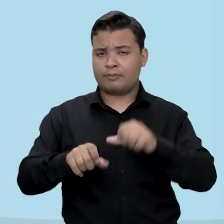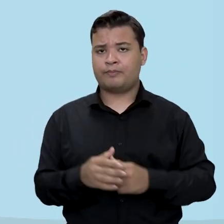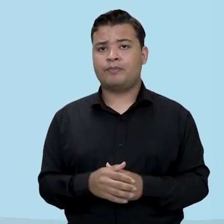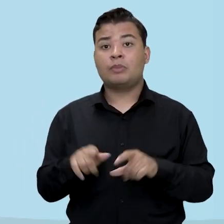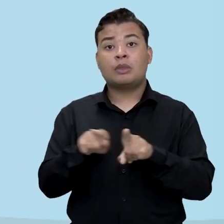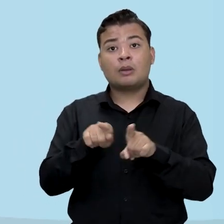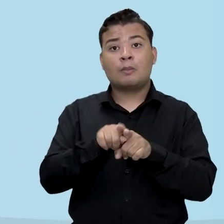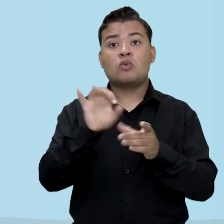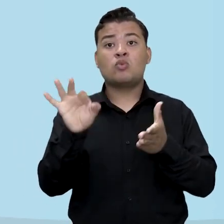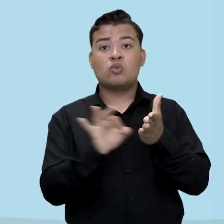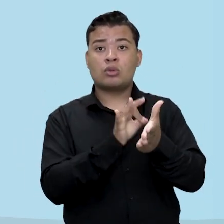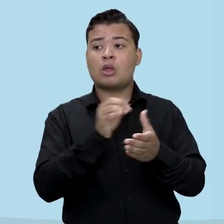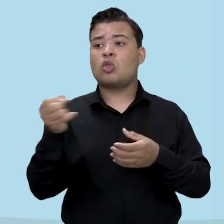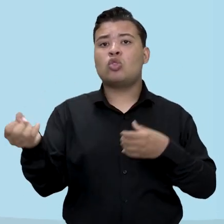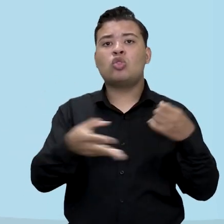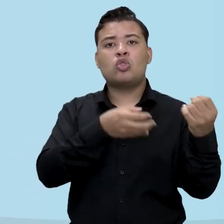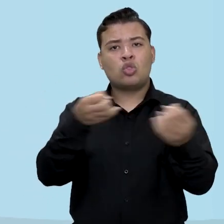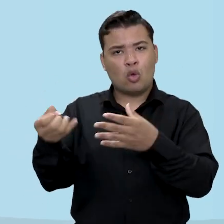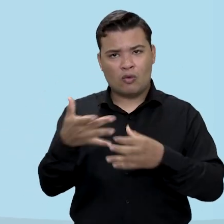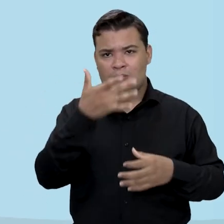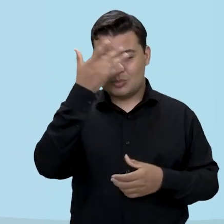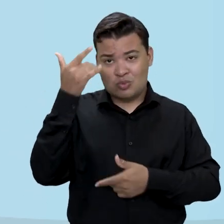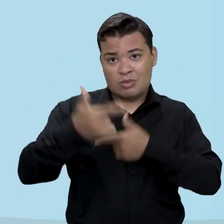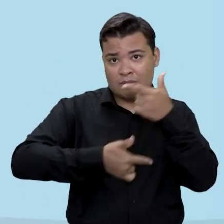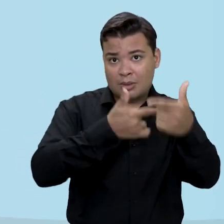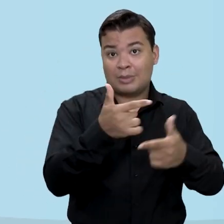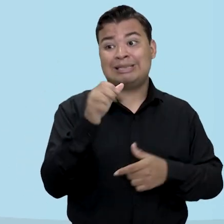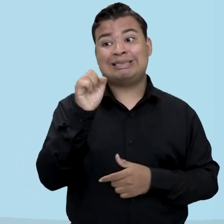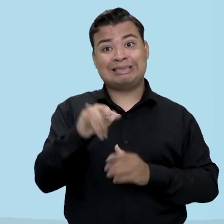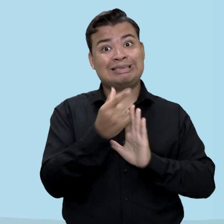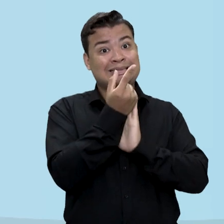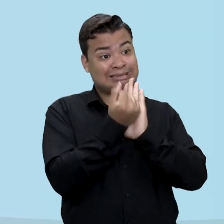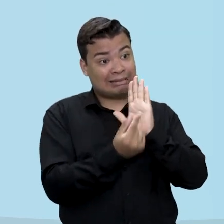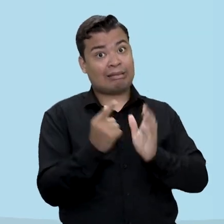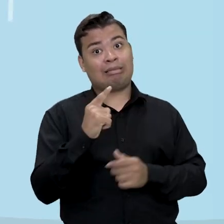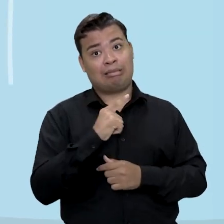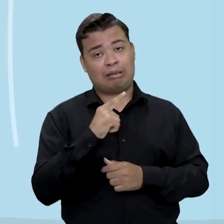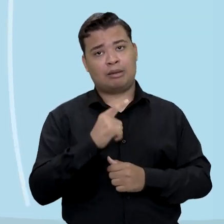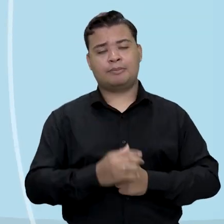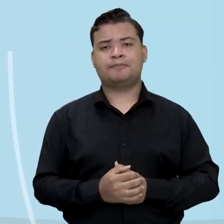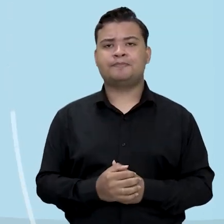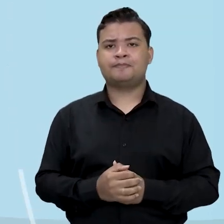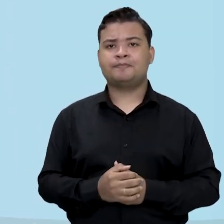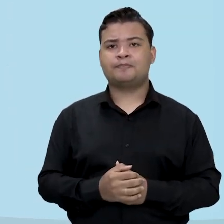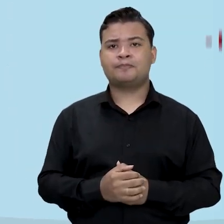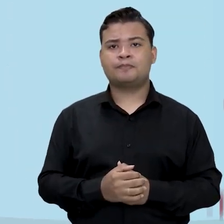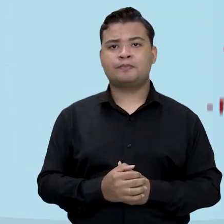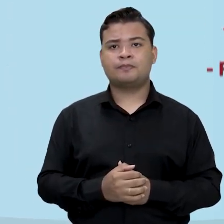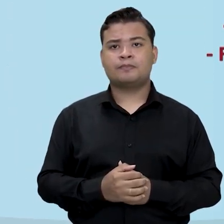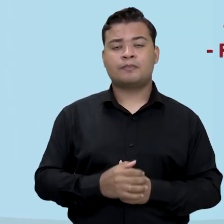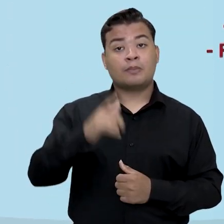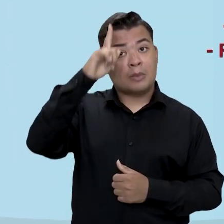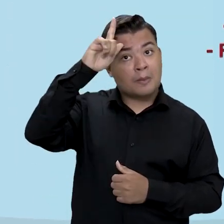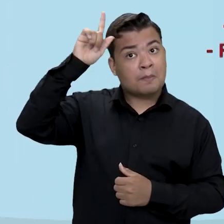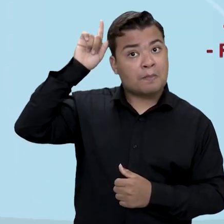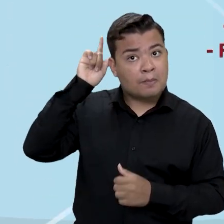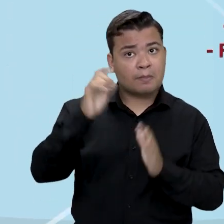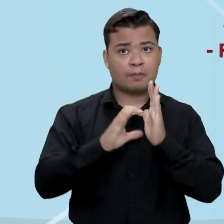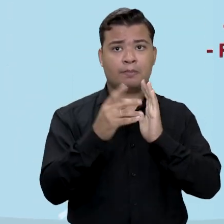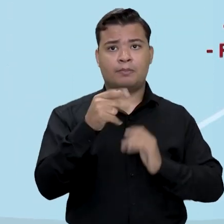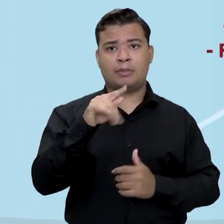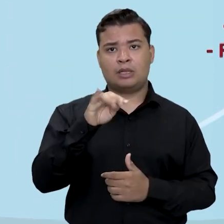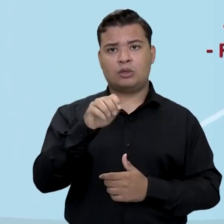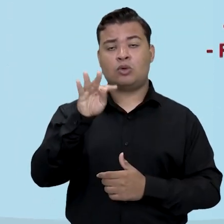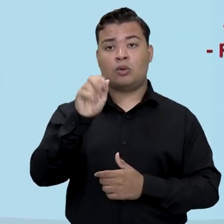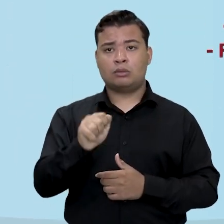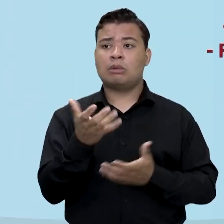contratação de novos agentes se houver orçamento Gustavo Mendanha do patriota pretende